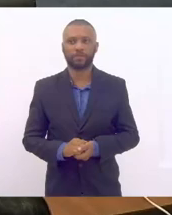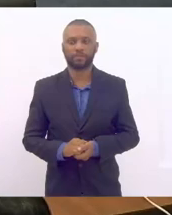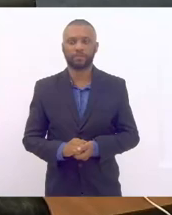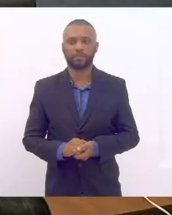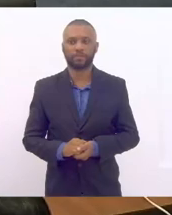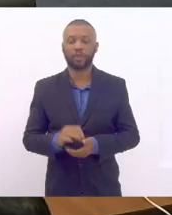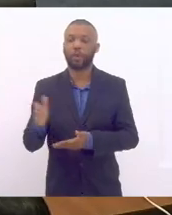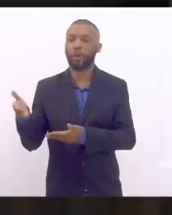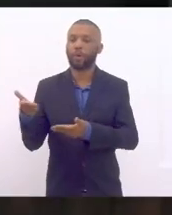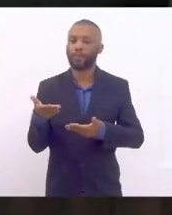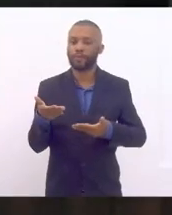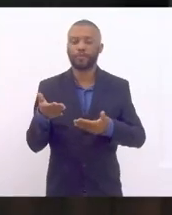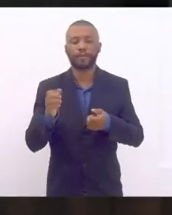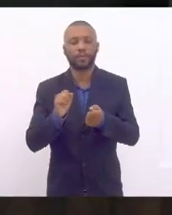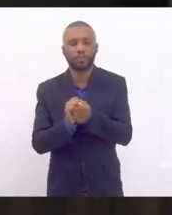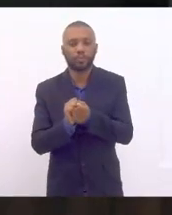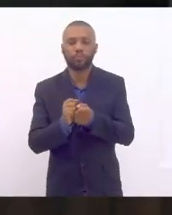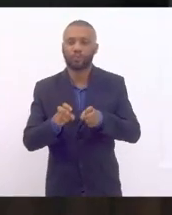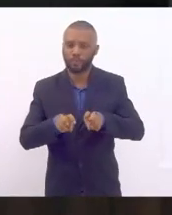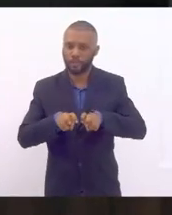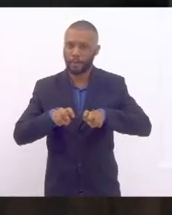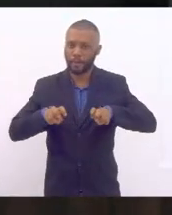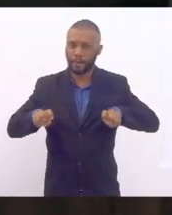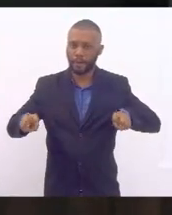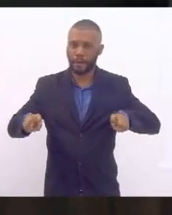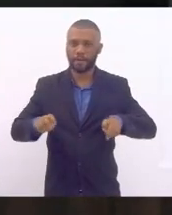eu convido para estar conosco